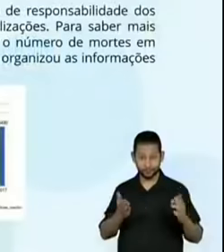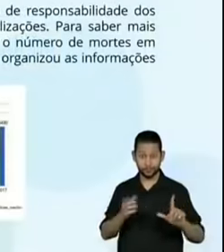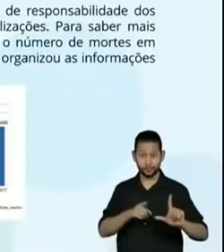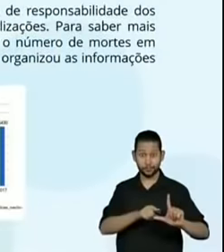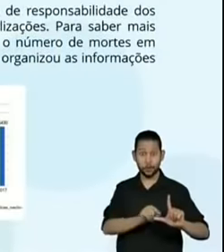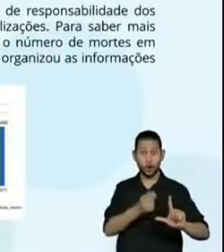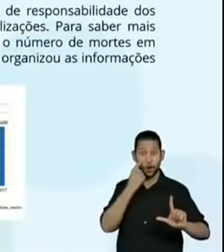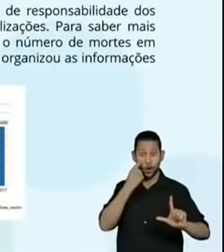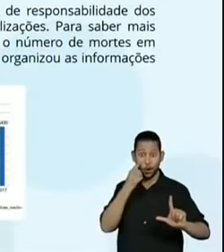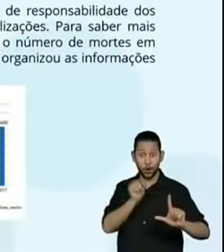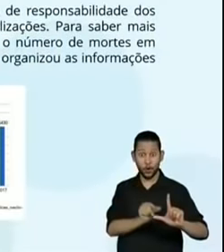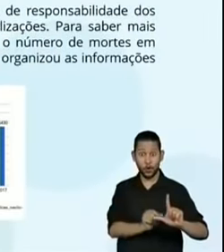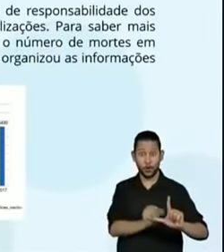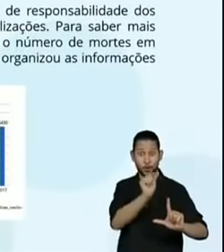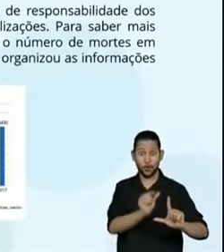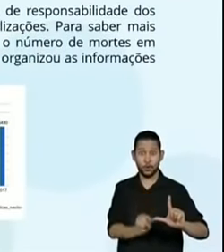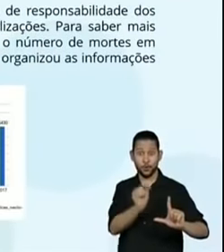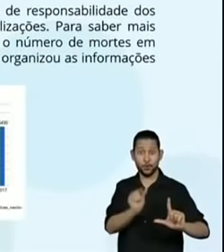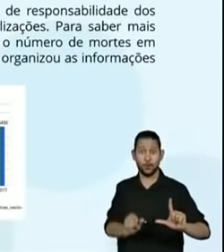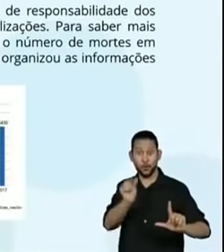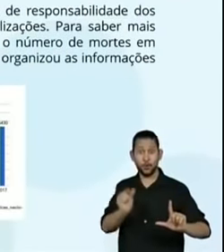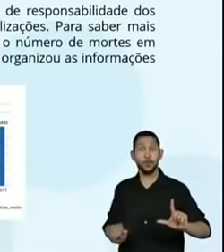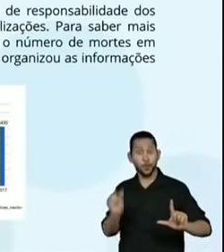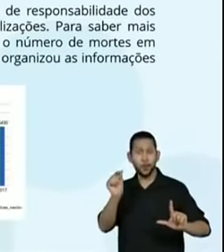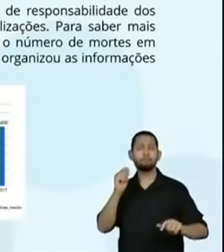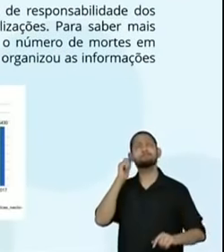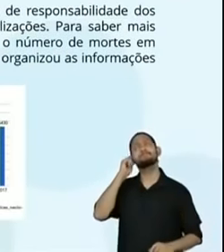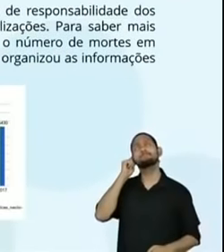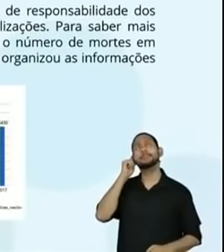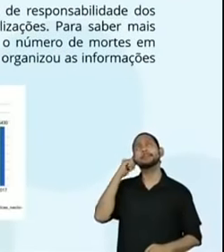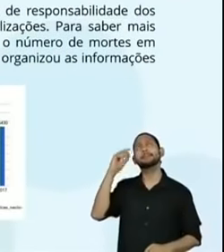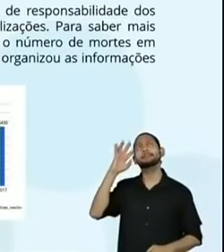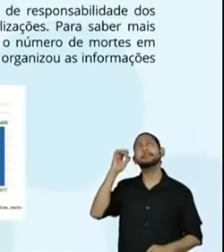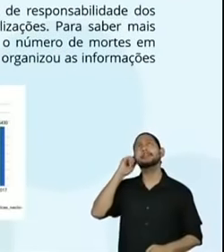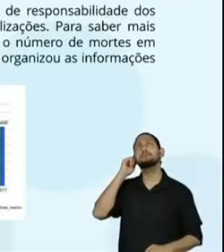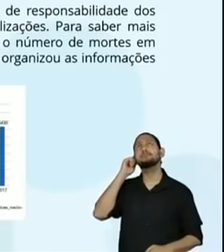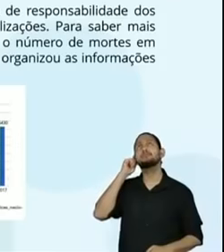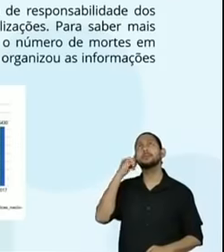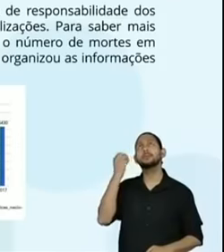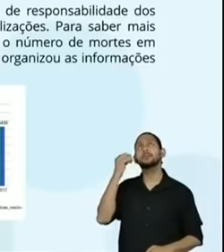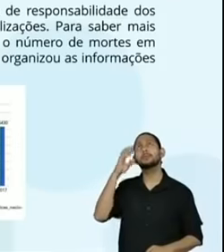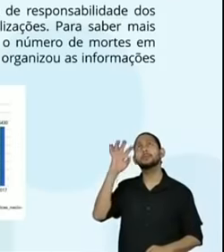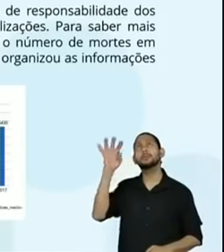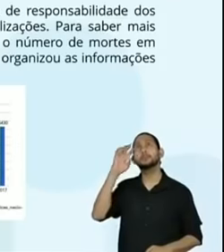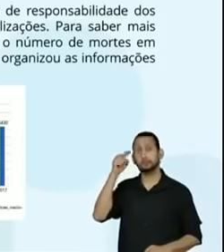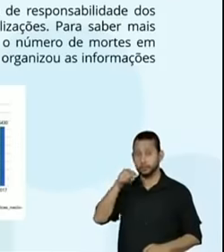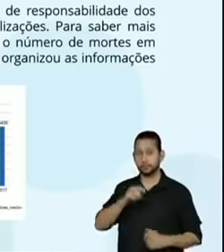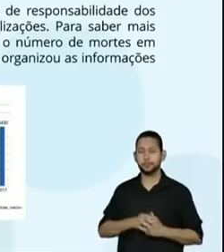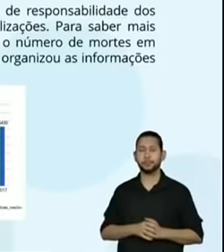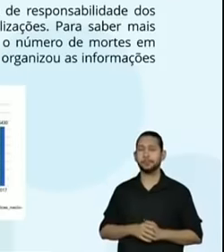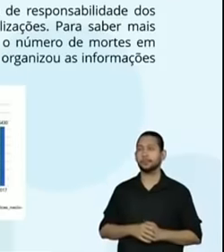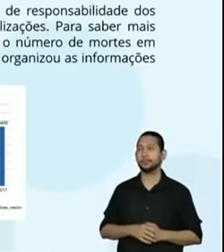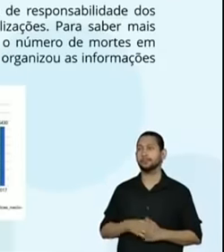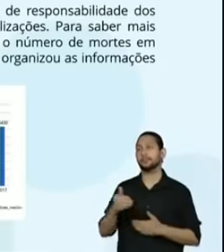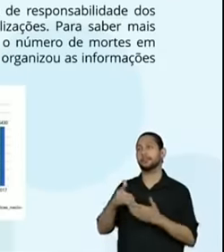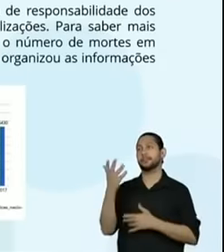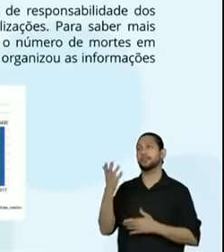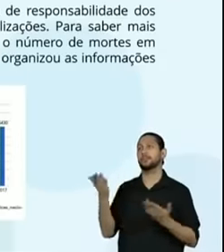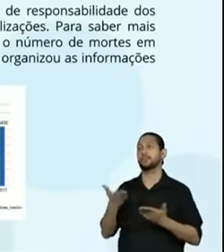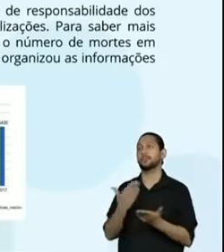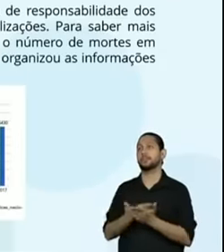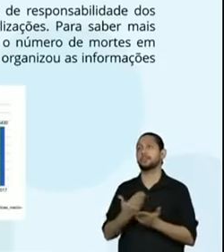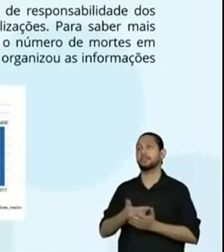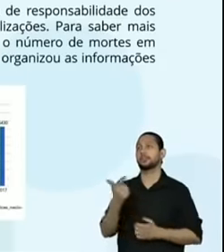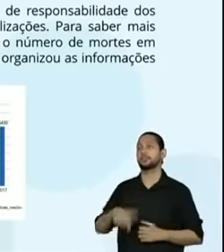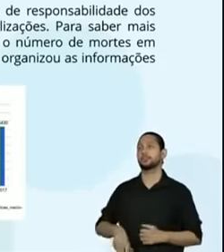Analisando. Olha só esse texto. Vamos ler esse texto juntos? Então, vamos lá. Algumas pessoas estão dizendo que a aula é repetida. Não,